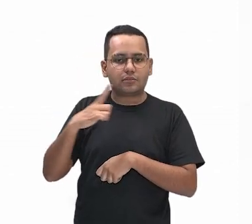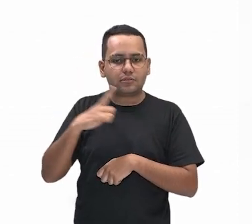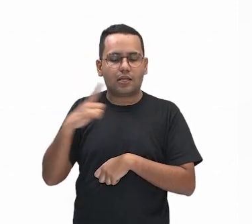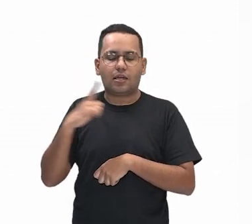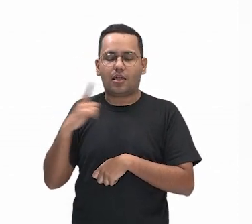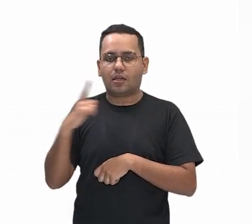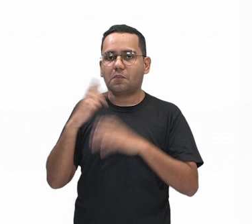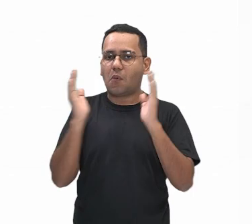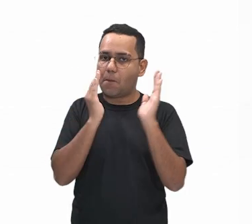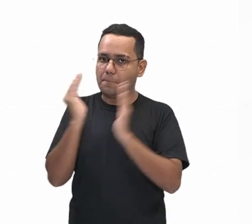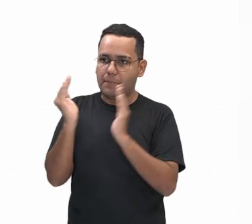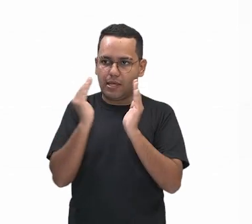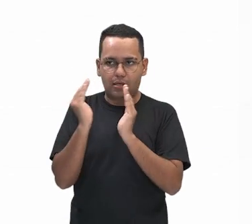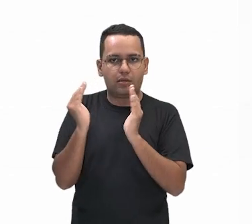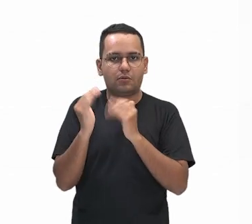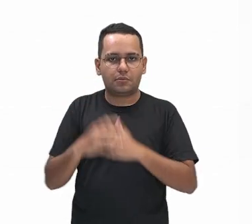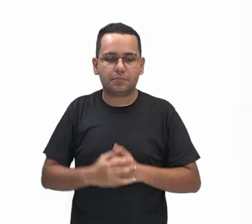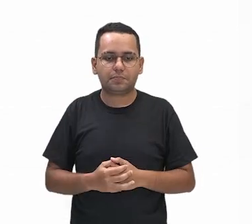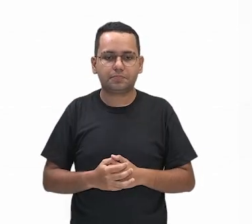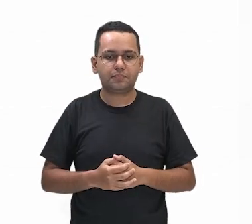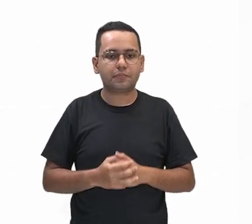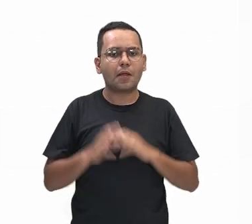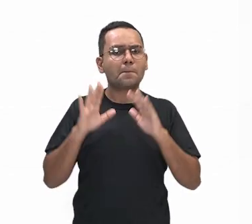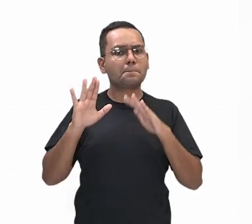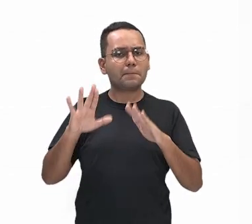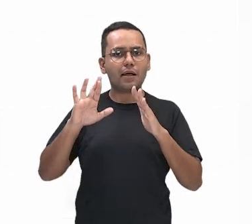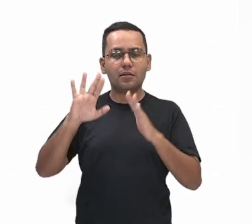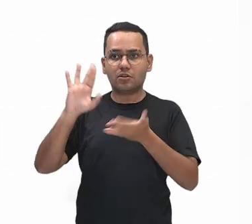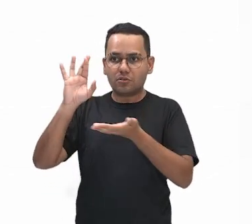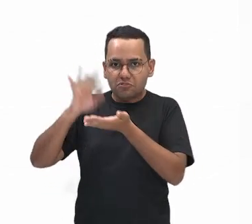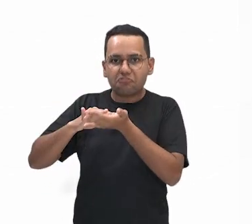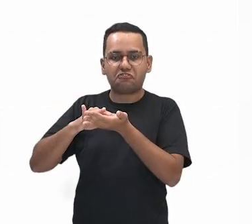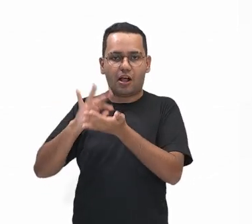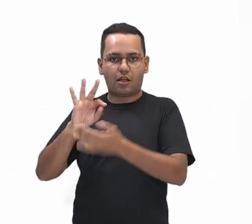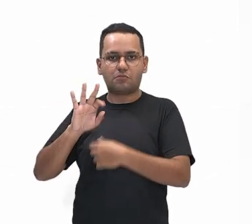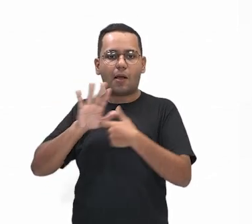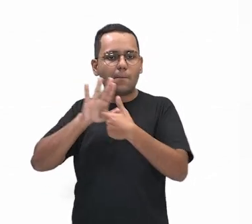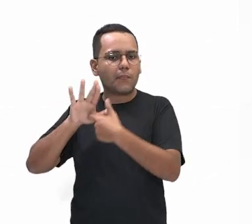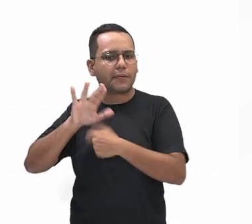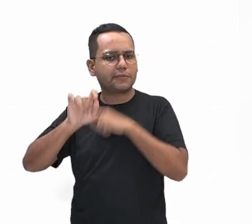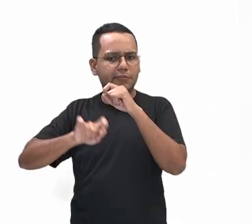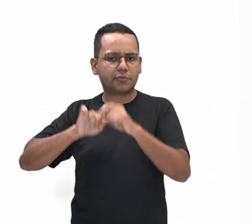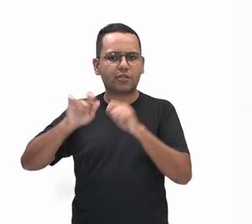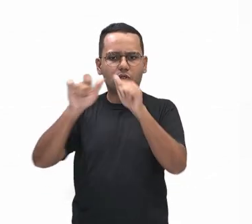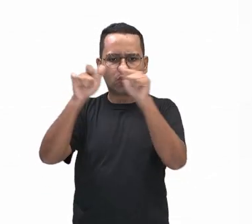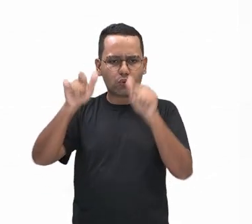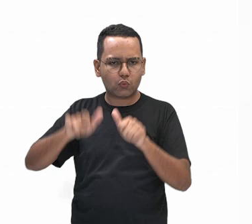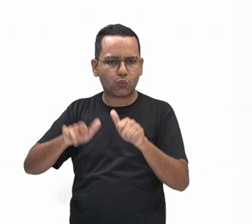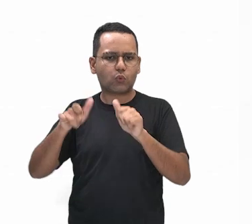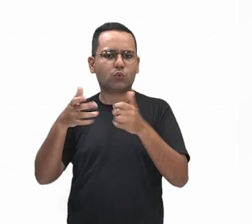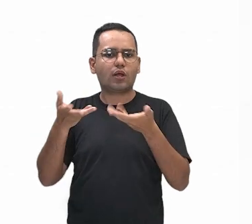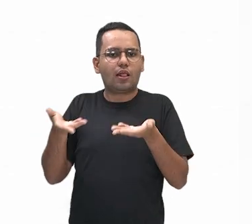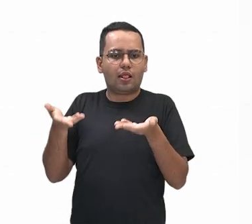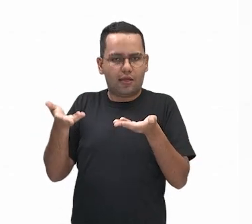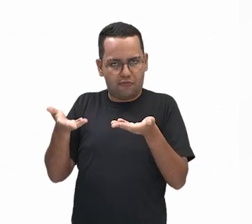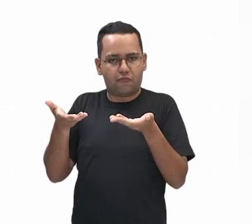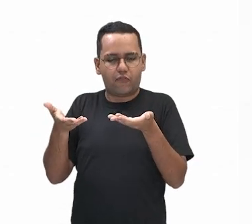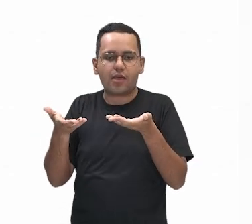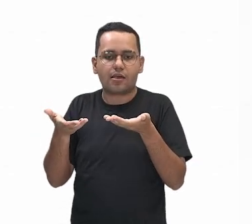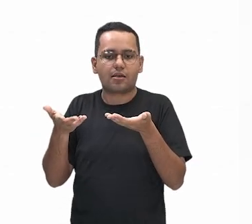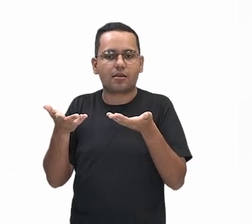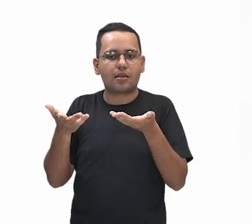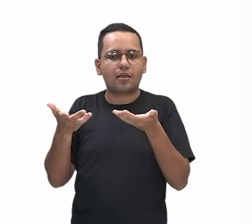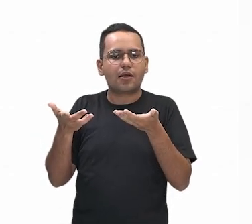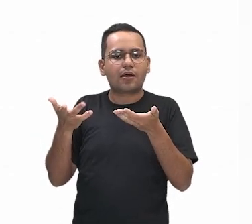Os resultados são esculturas que traduzem com leveza e precisão esses dados, que demonstram a afirmação do planeta